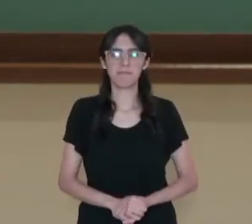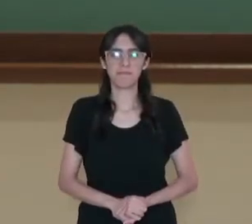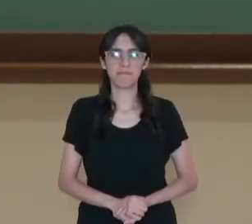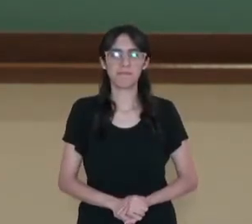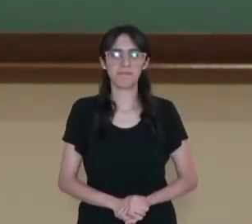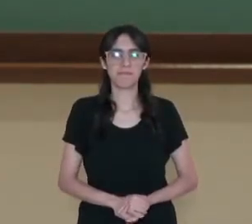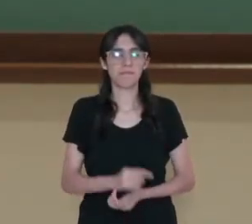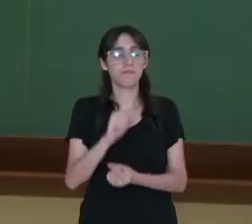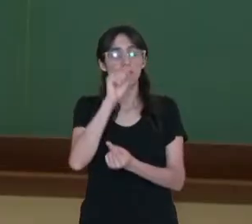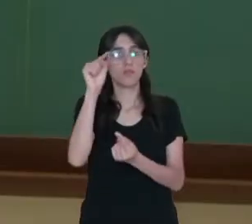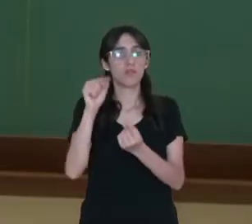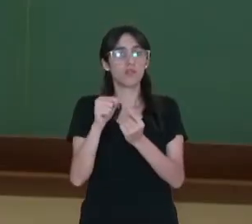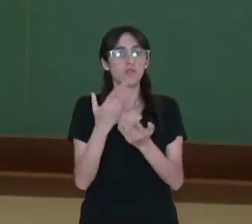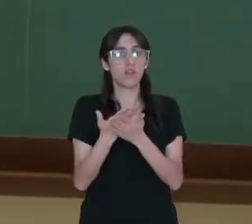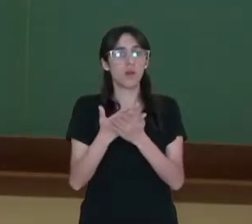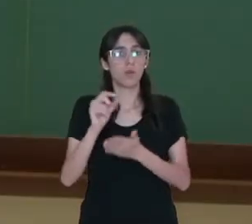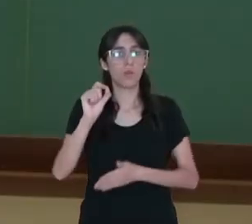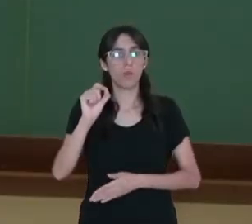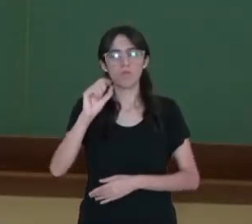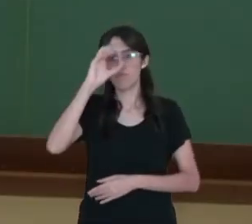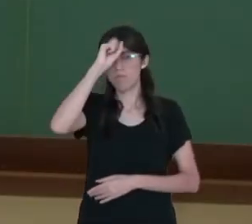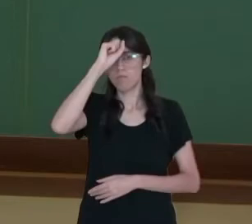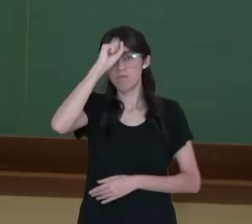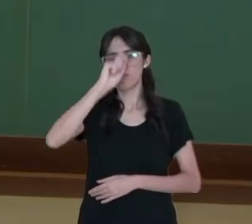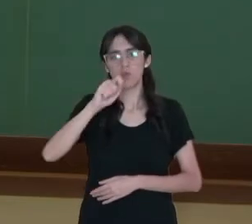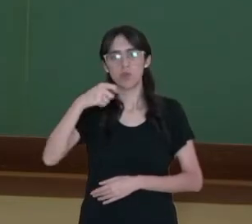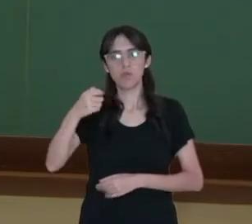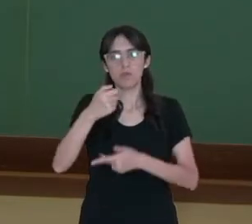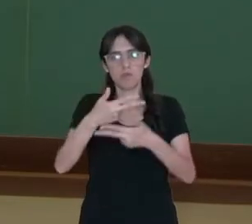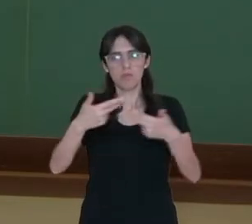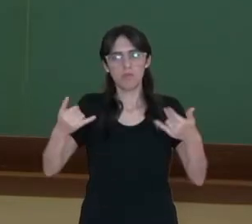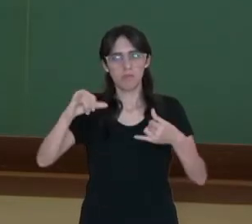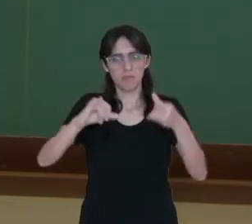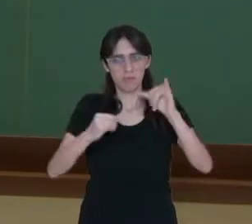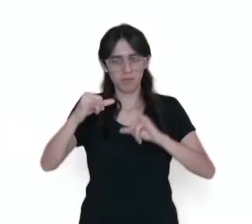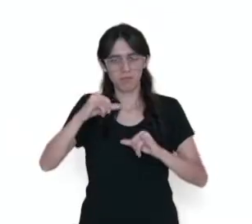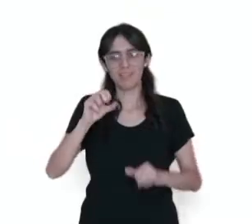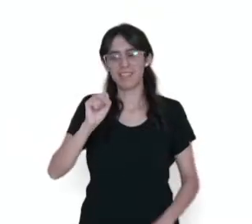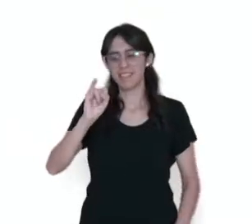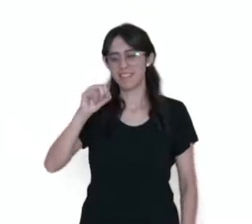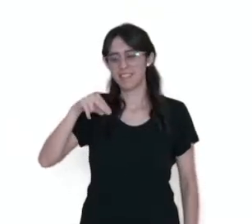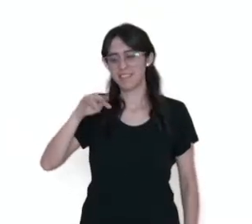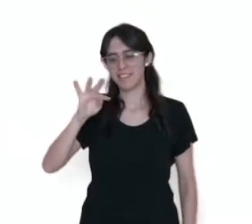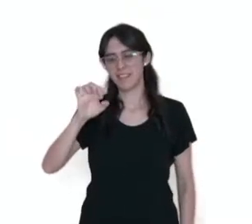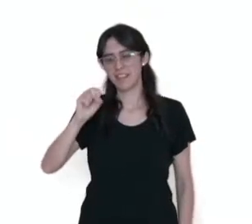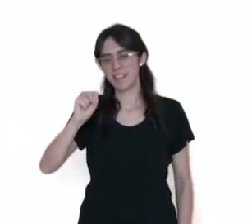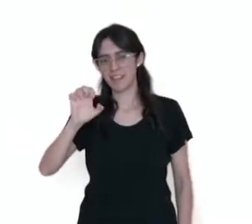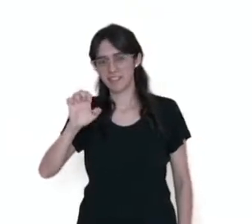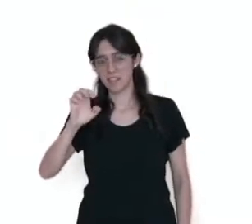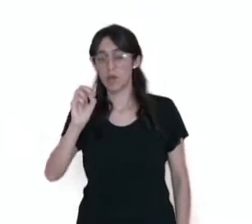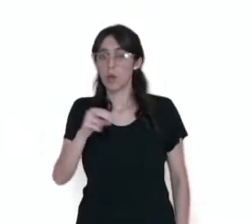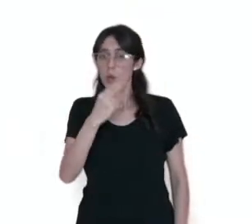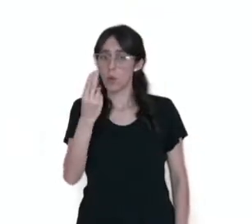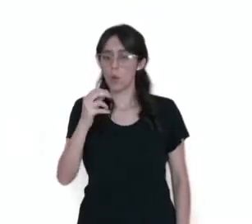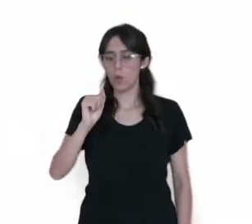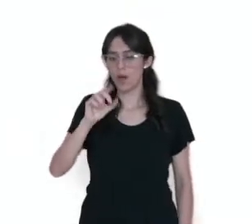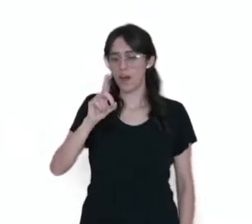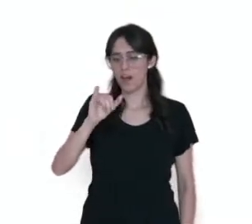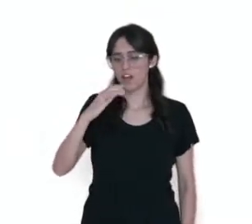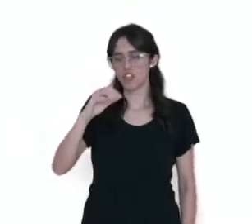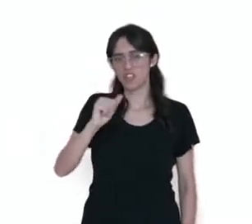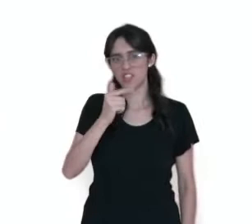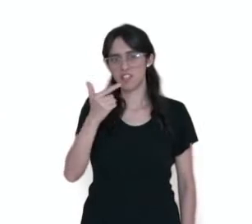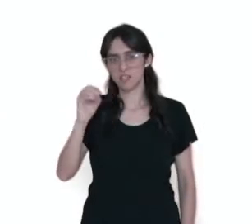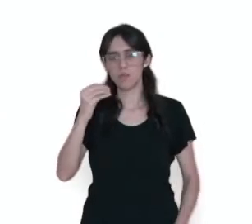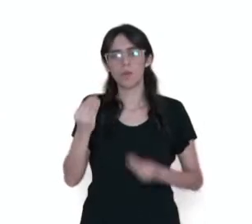Então, os objetivos: conceituar reações químicas de síntese ou adição, compreender a relação entre reagentes e